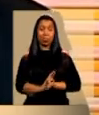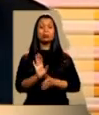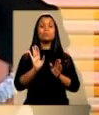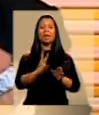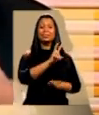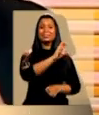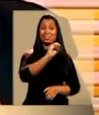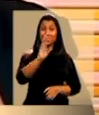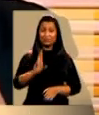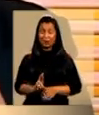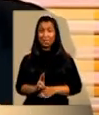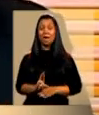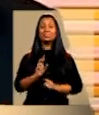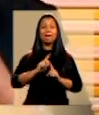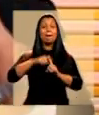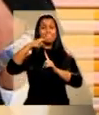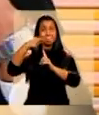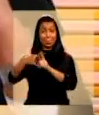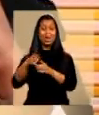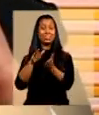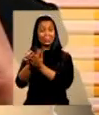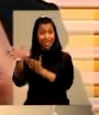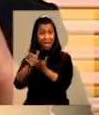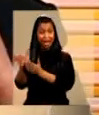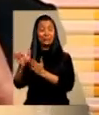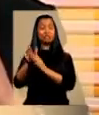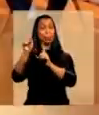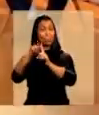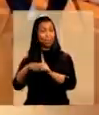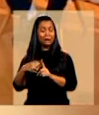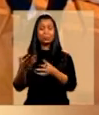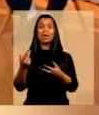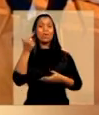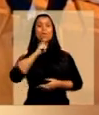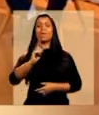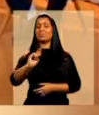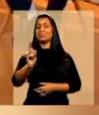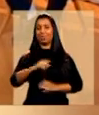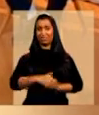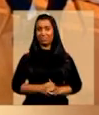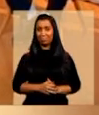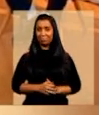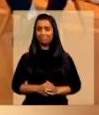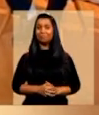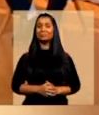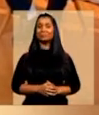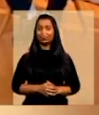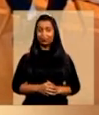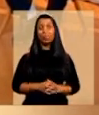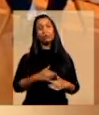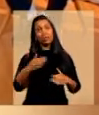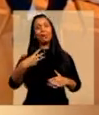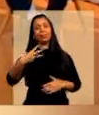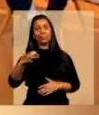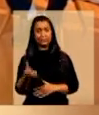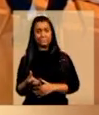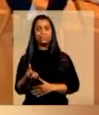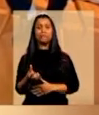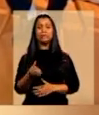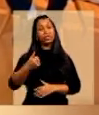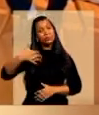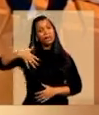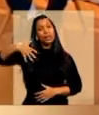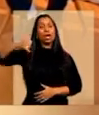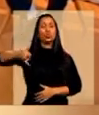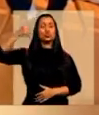R$500. Só que R$500 mais os seus gastos que mensais, você tem não mensais, vai dar conta. Você não dá conta. Então, peraí, alonga para 36. Mas